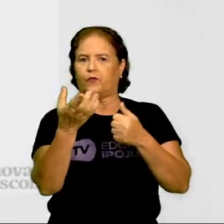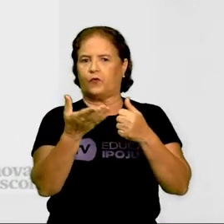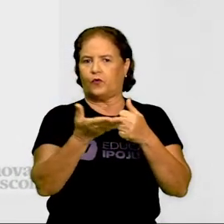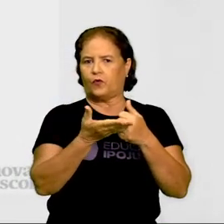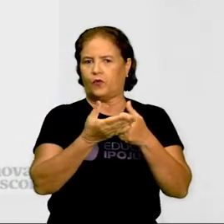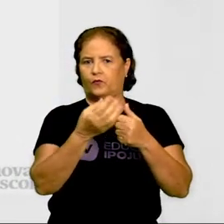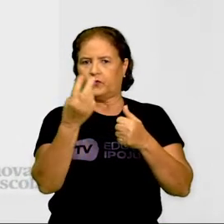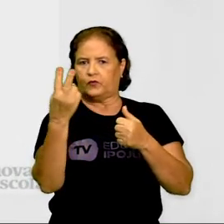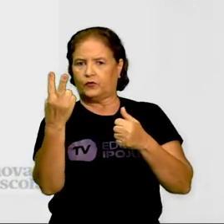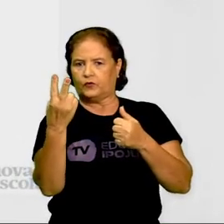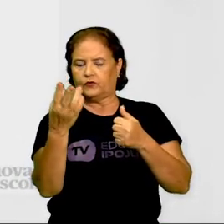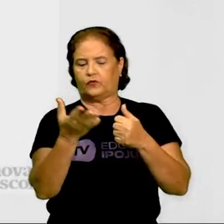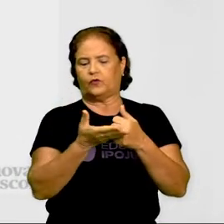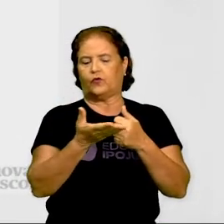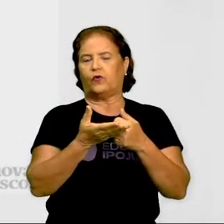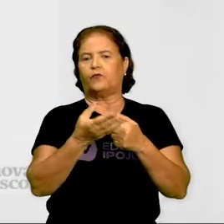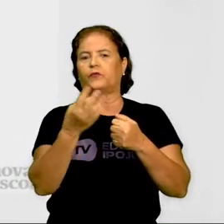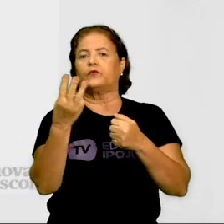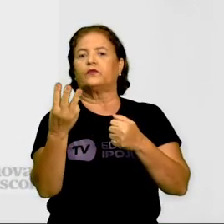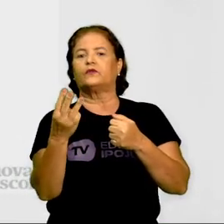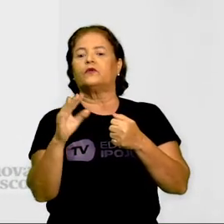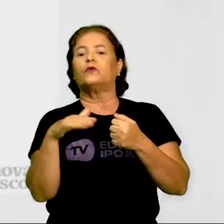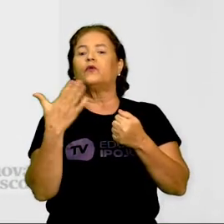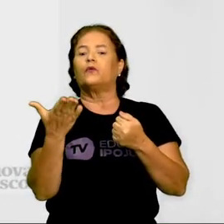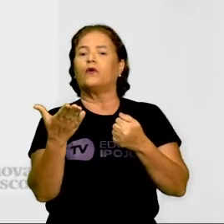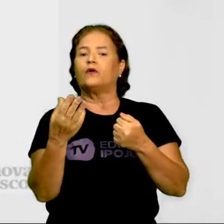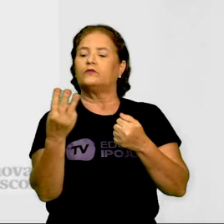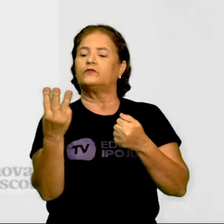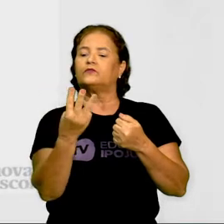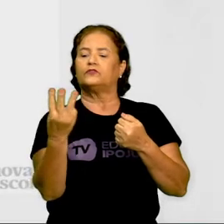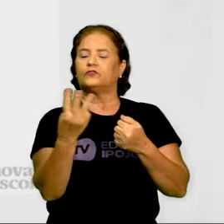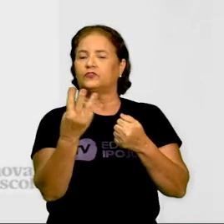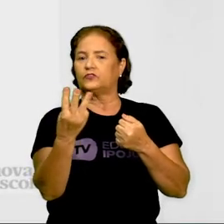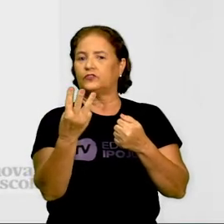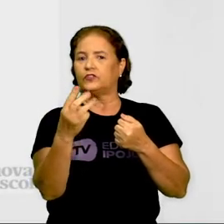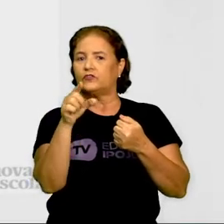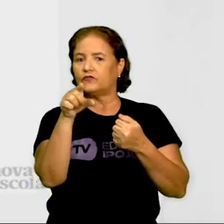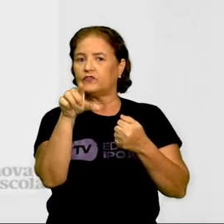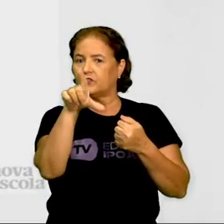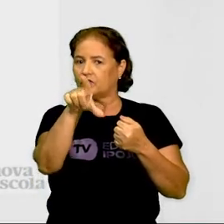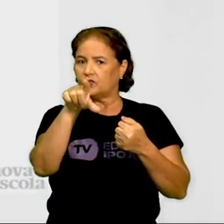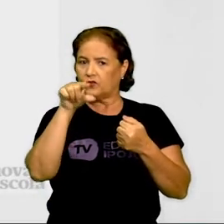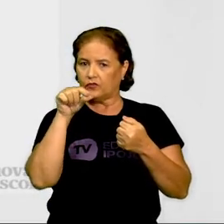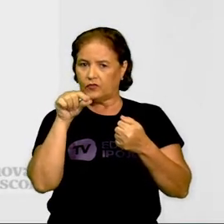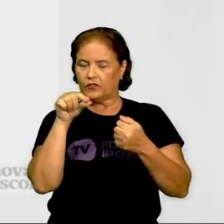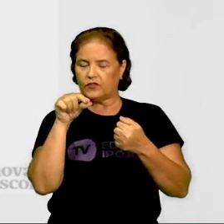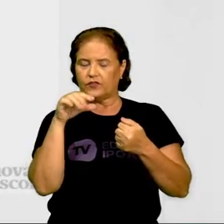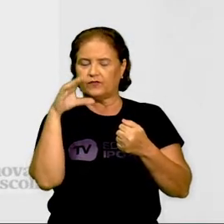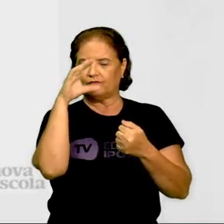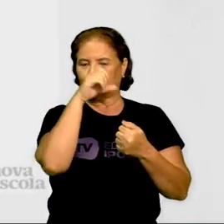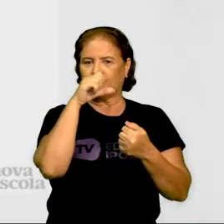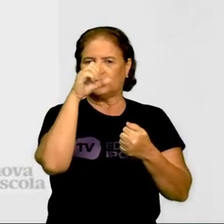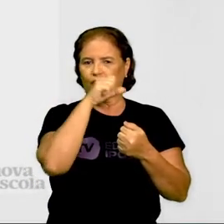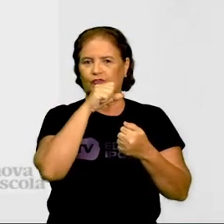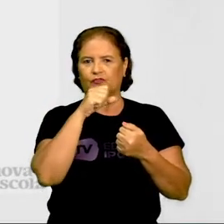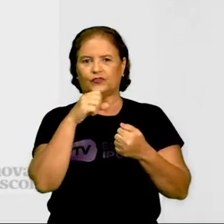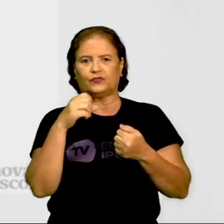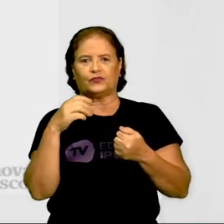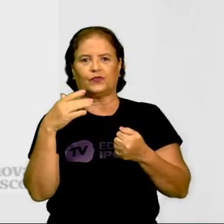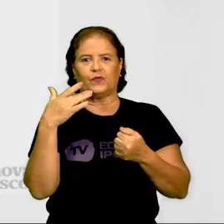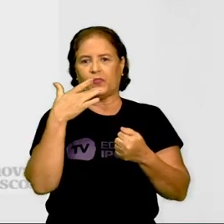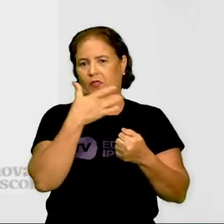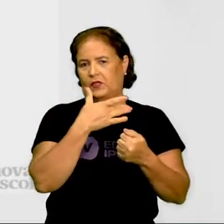Vocês aí, na casa de vocês, qual desses 3 copos vocês escolheriam para tomar aquele suco